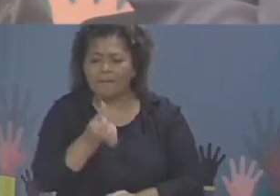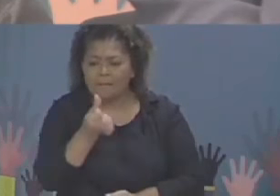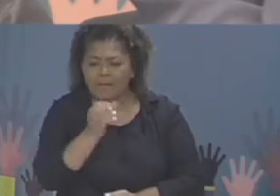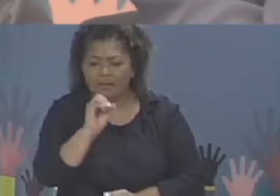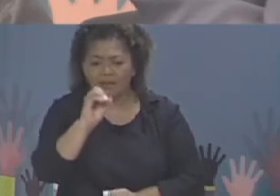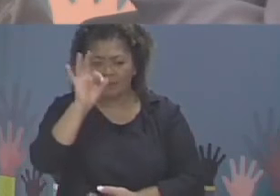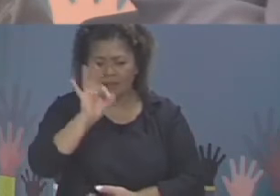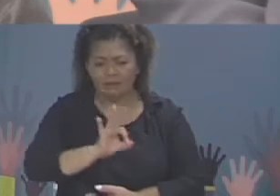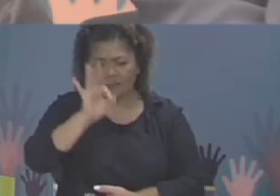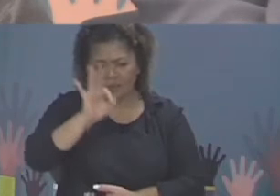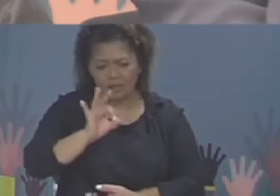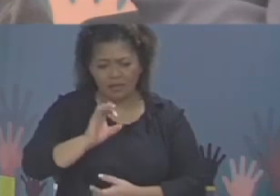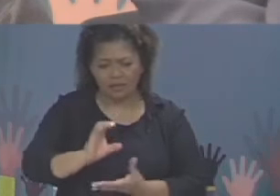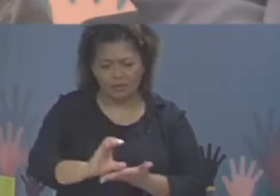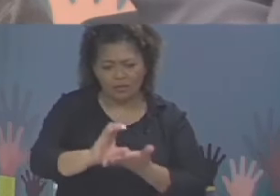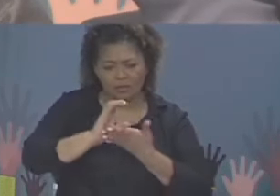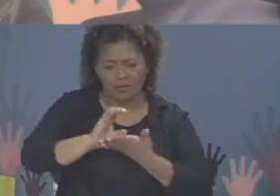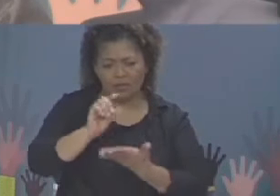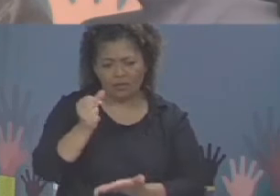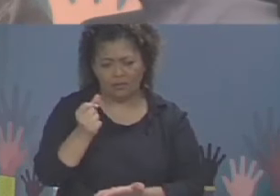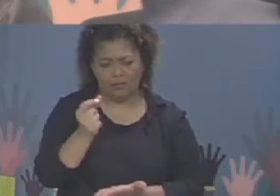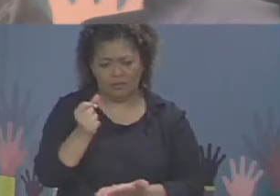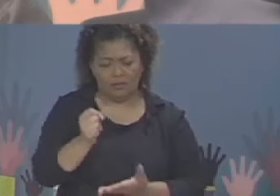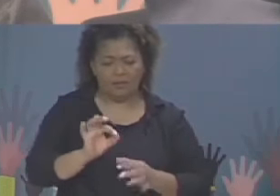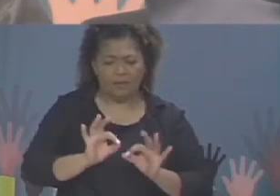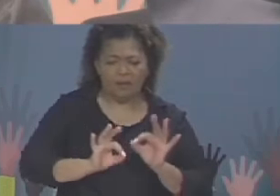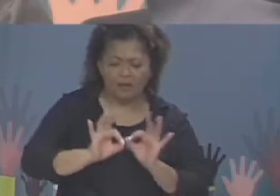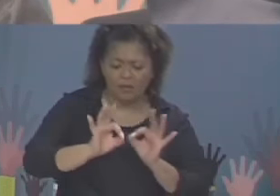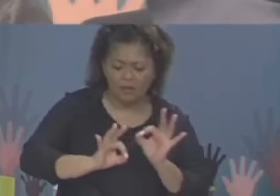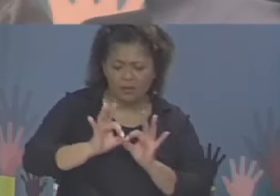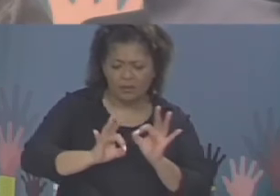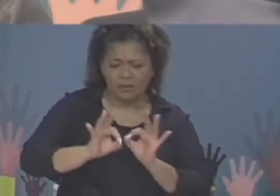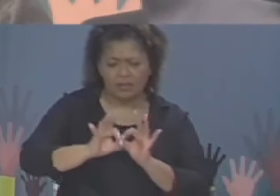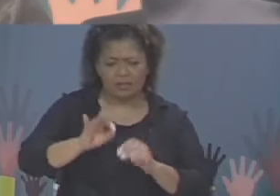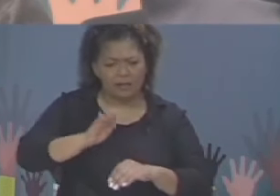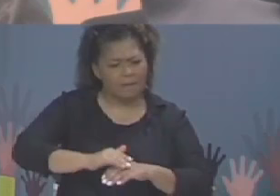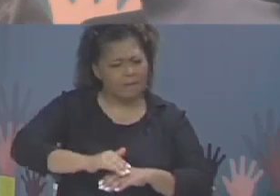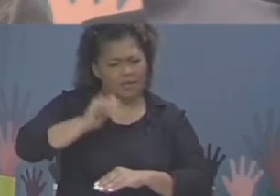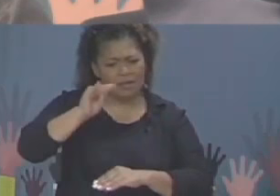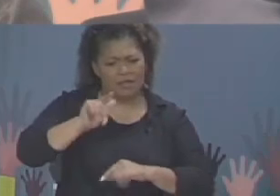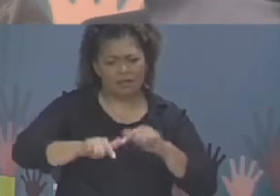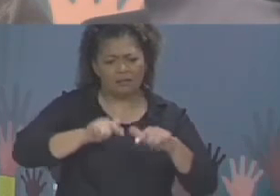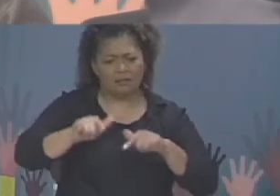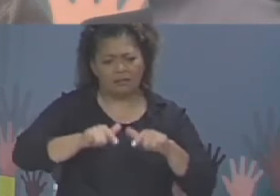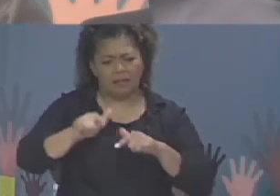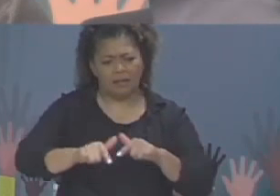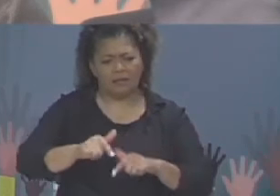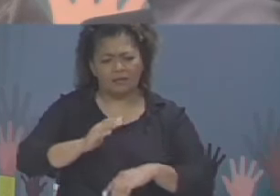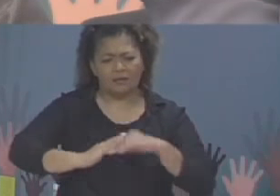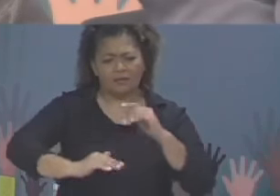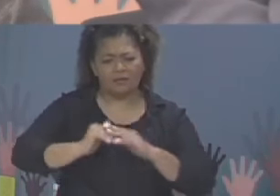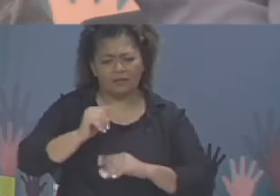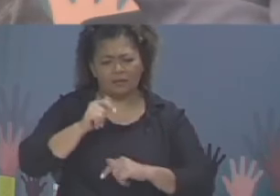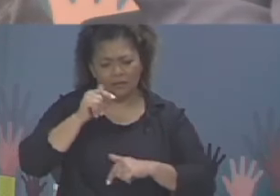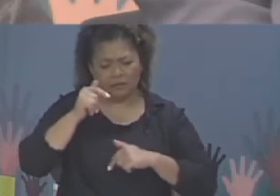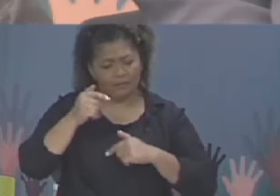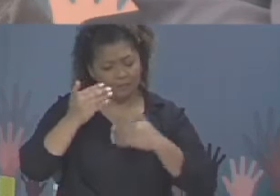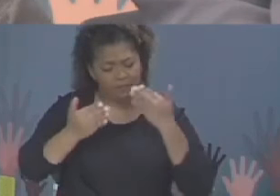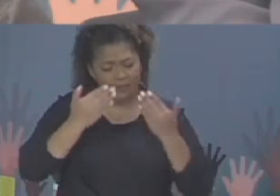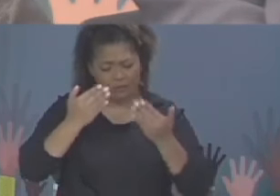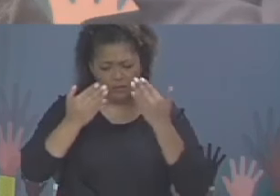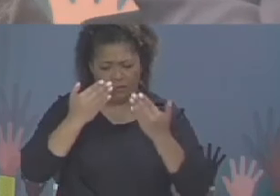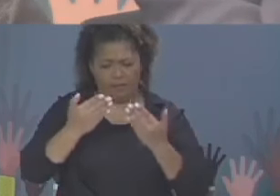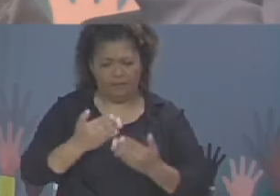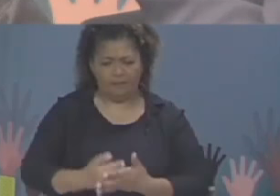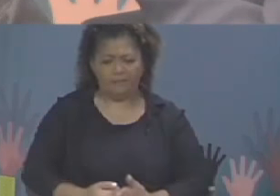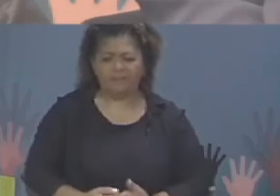recursos do orçamento do Conselho Federal de Psicologia em projetos que garantam a melhoria das condições de trabalho dos profissionais da psicologia. O eixo 2 vai